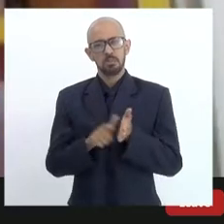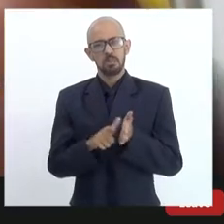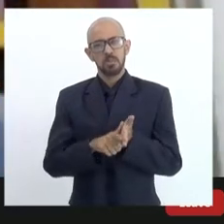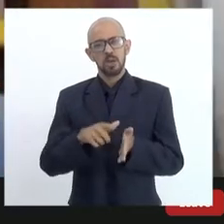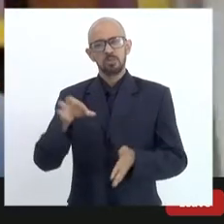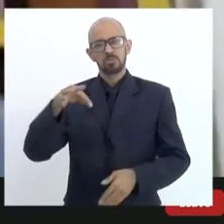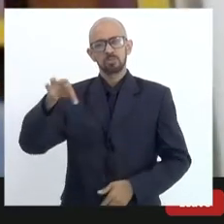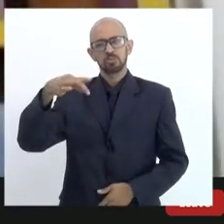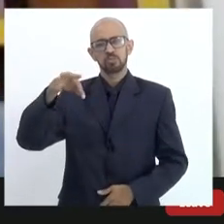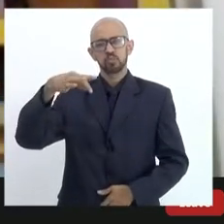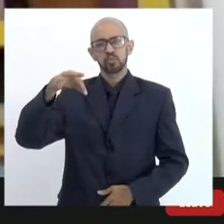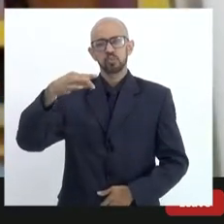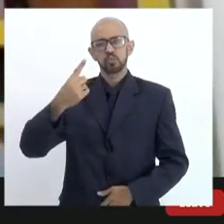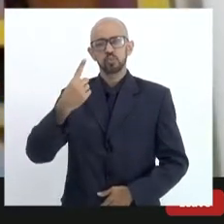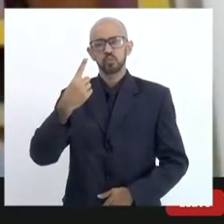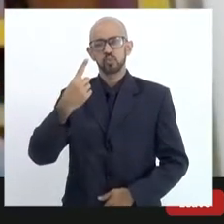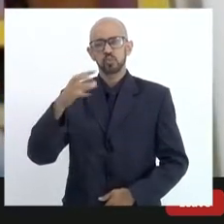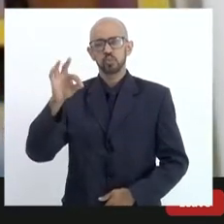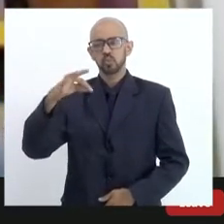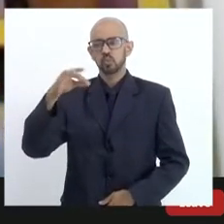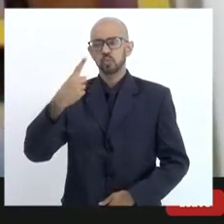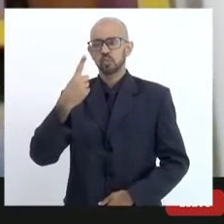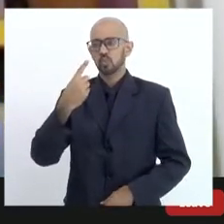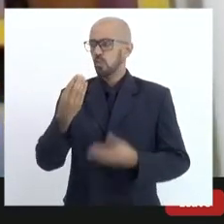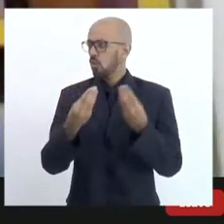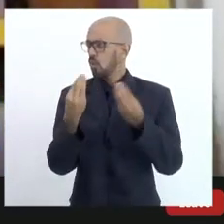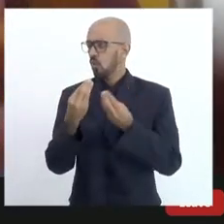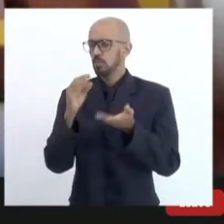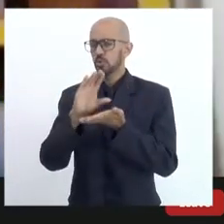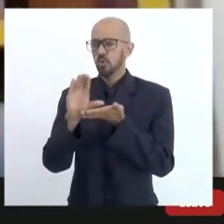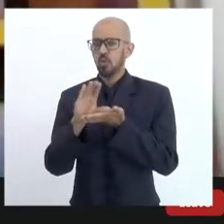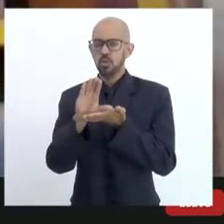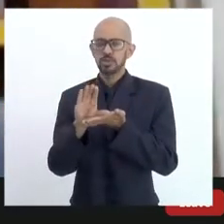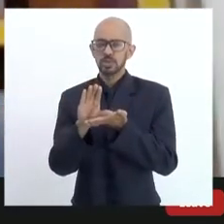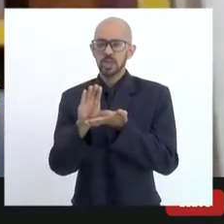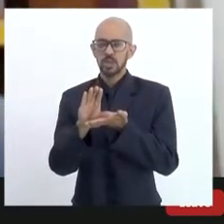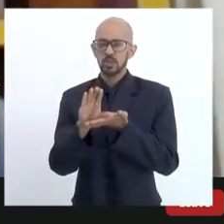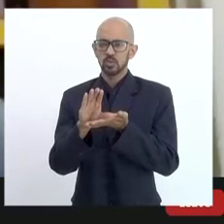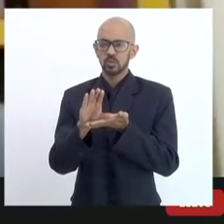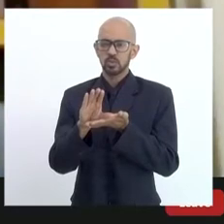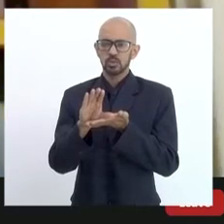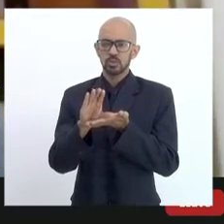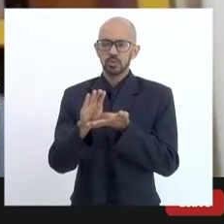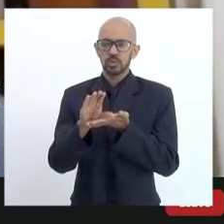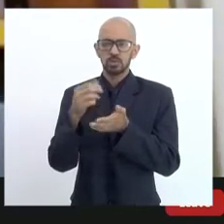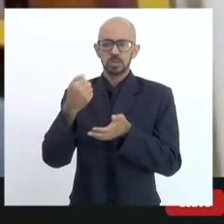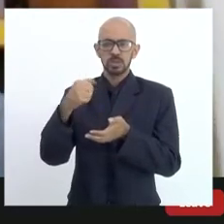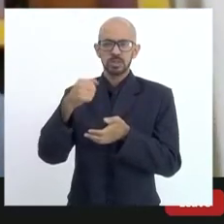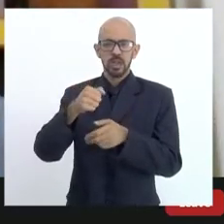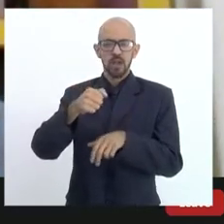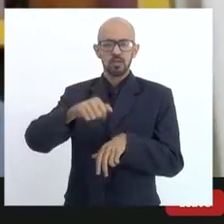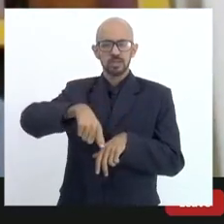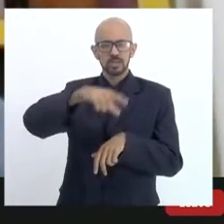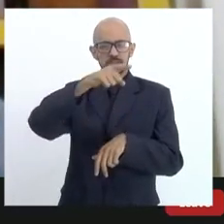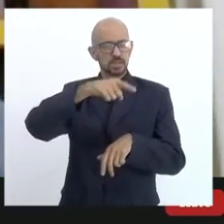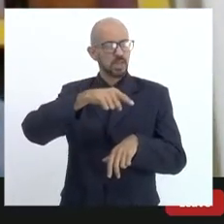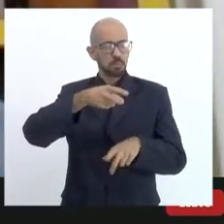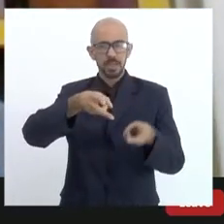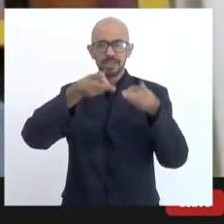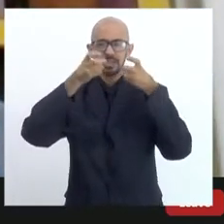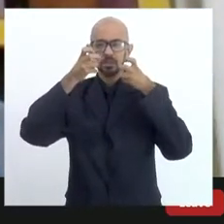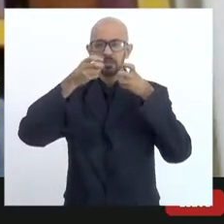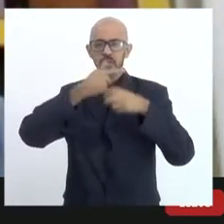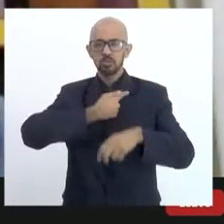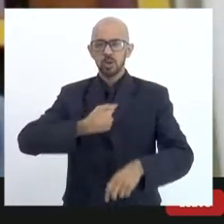Como que um relatório de um conselho, né, que é um conselho que deveria ser ouvido pelo governador e não é ouvido? Justiça seja